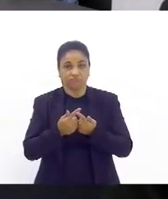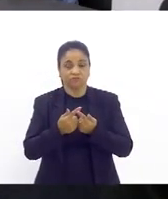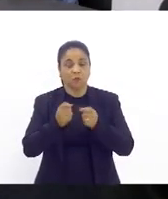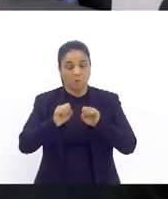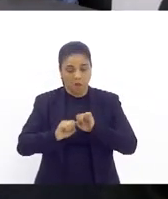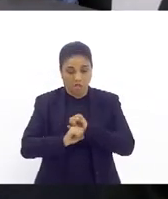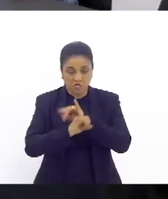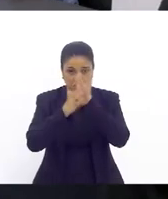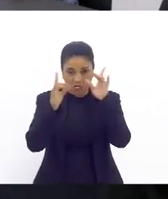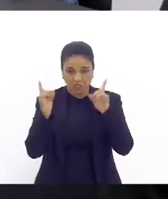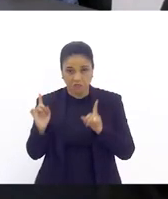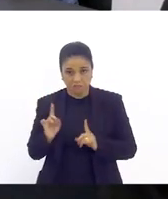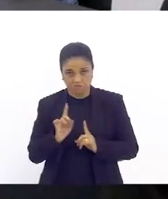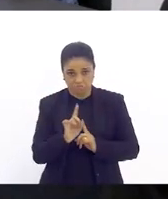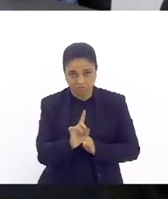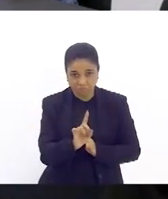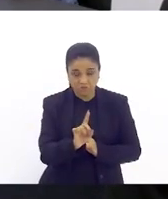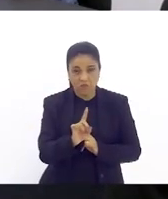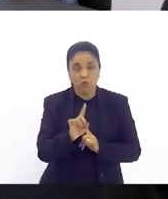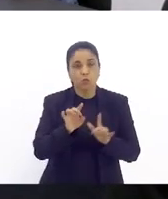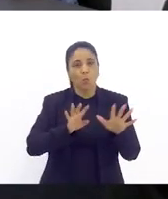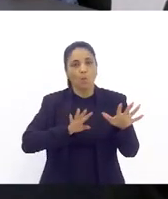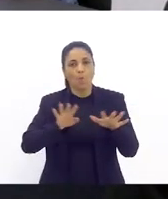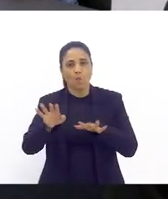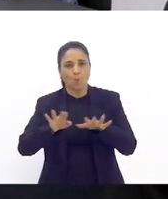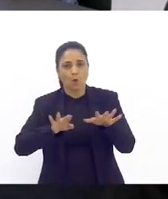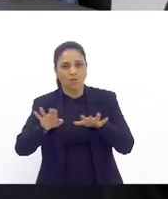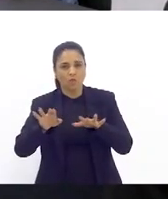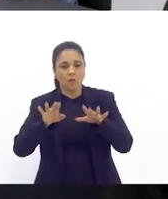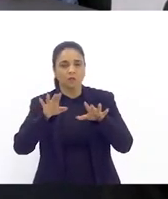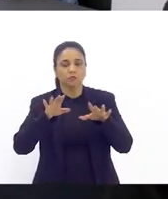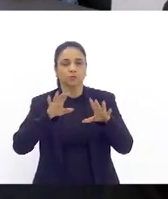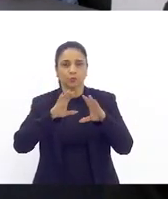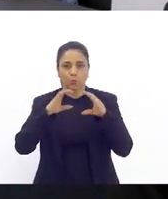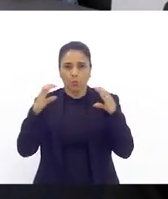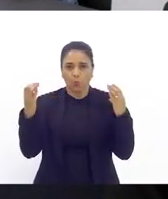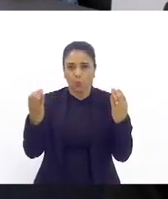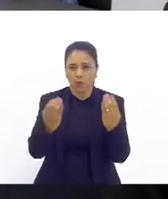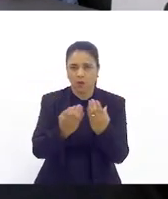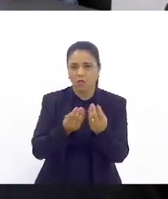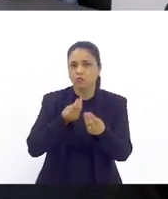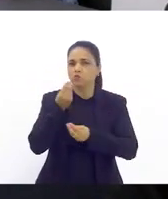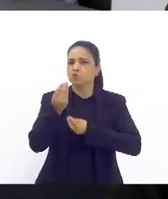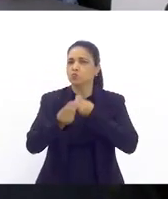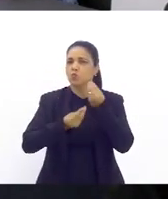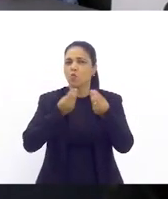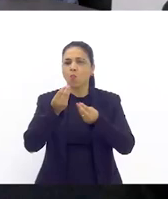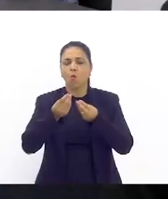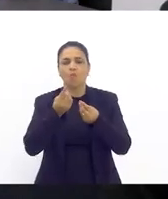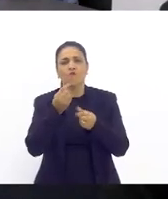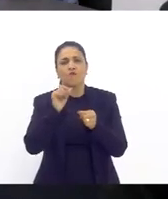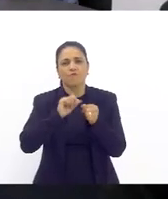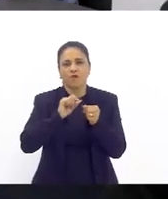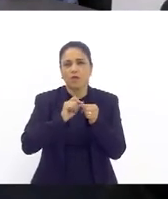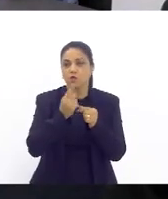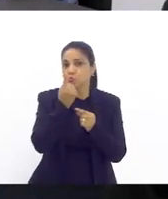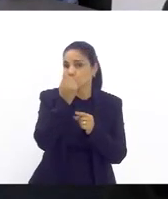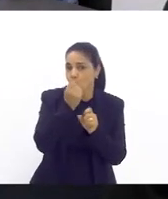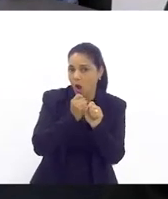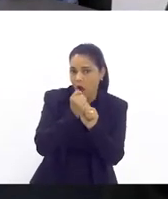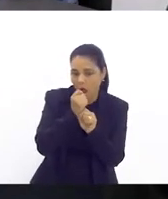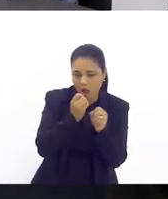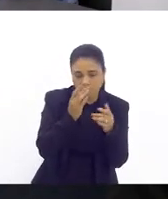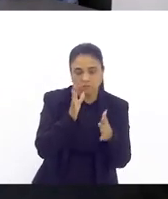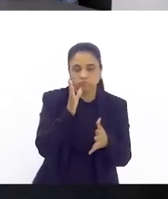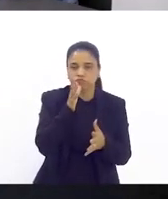esclarecer todo o movimento do congresso como ele foi feito ele durou um ano não eu